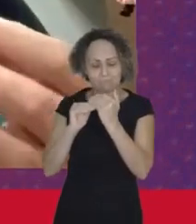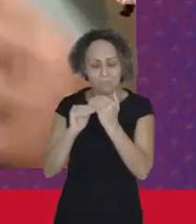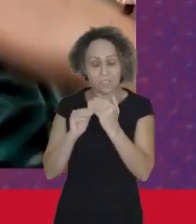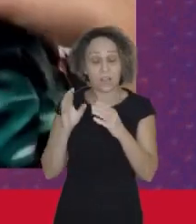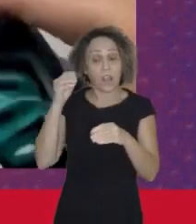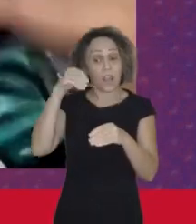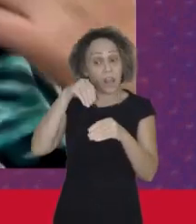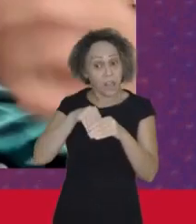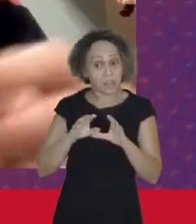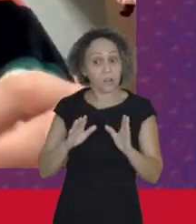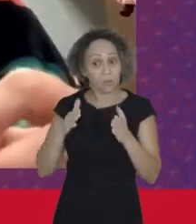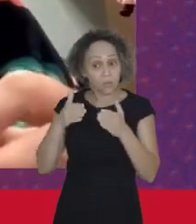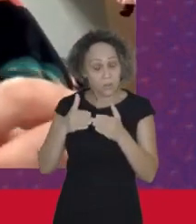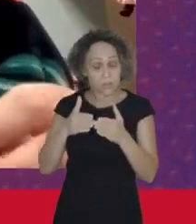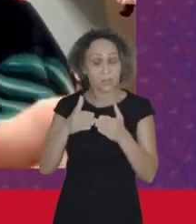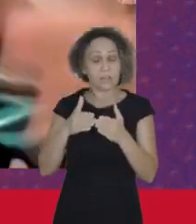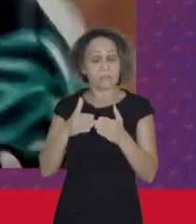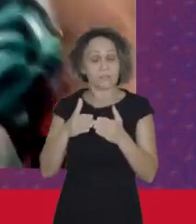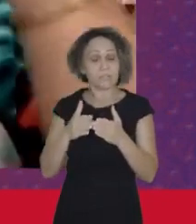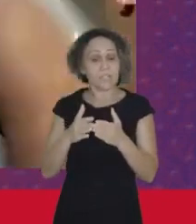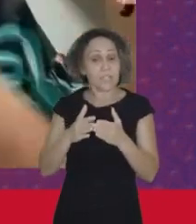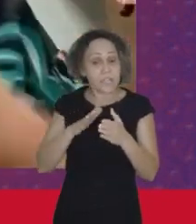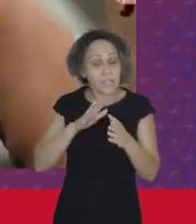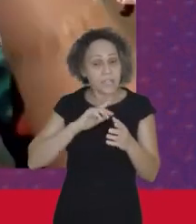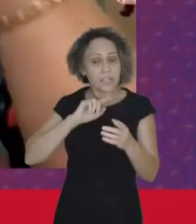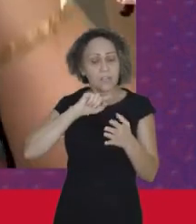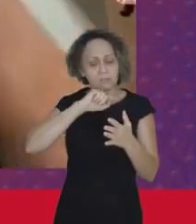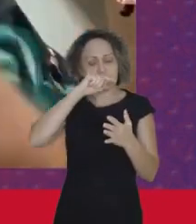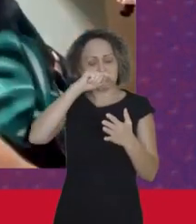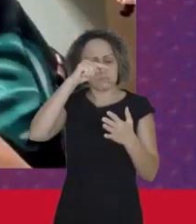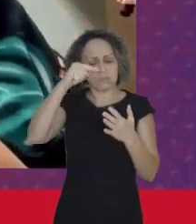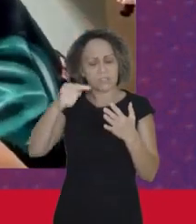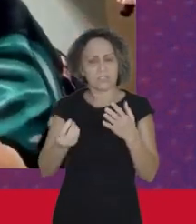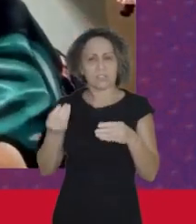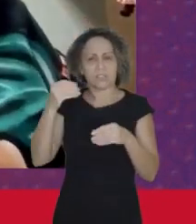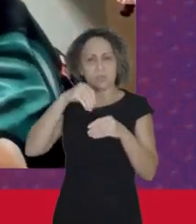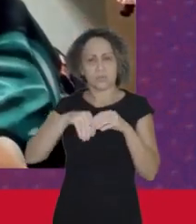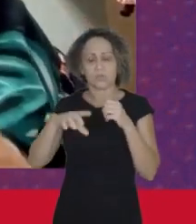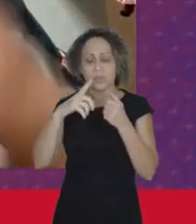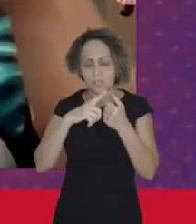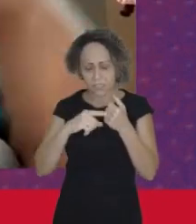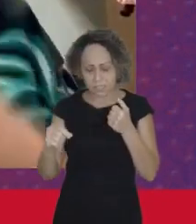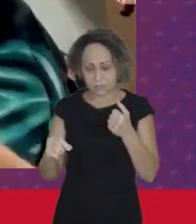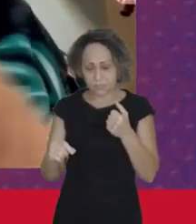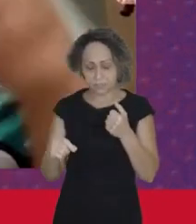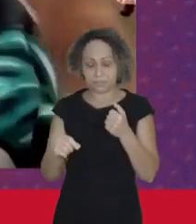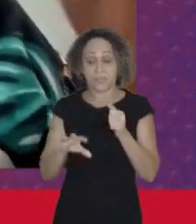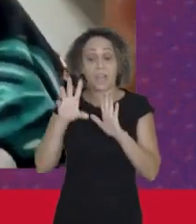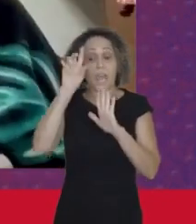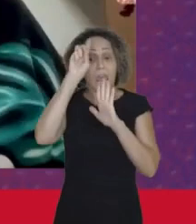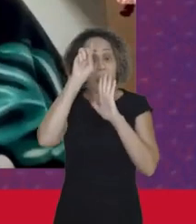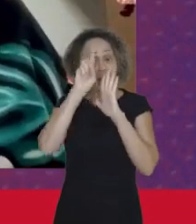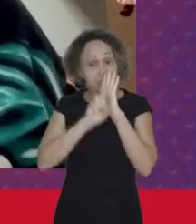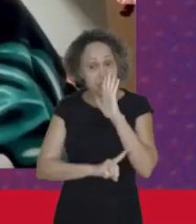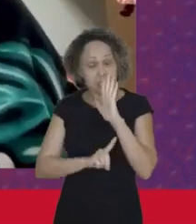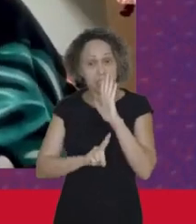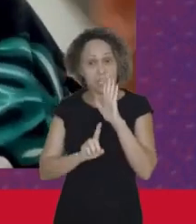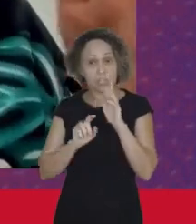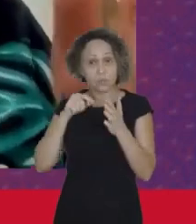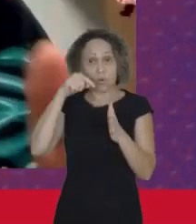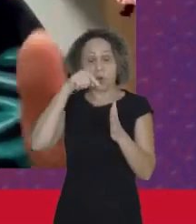permeia todos os demais artigos e ela é direito, apontada no artigo